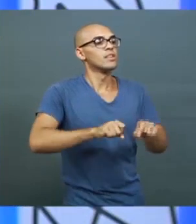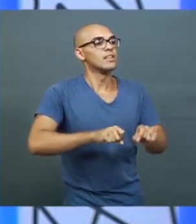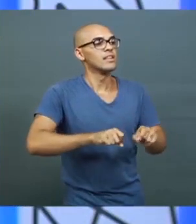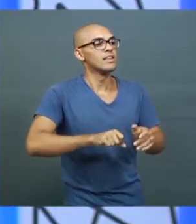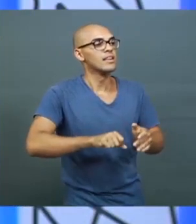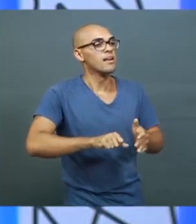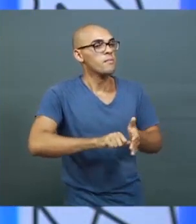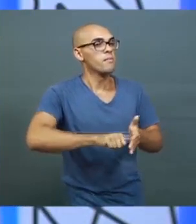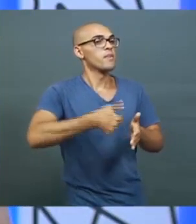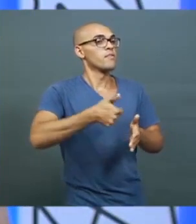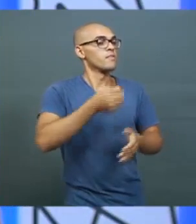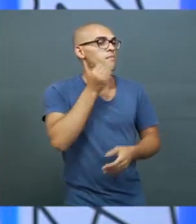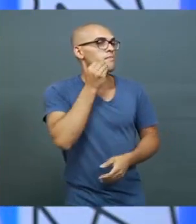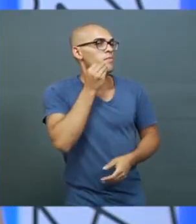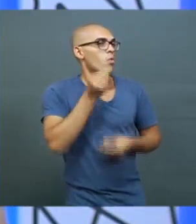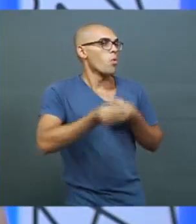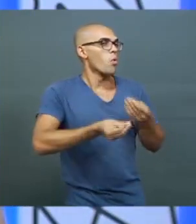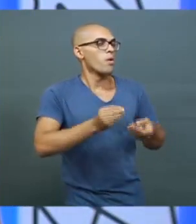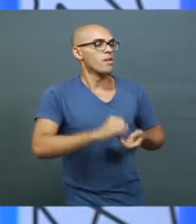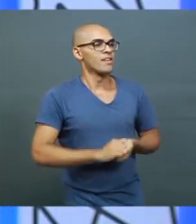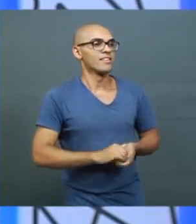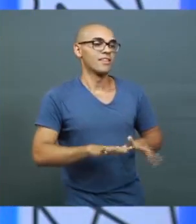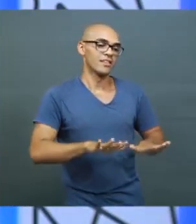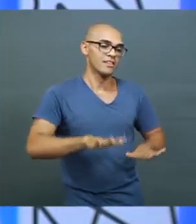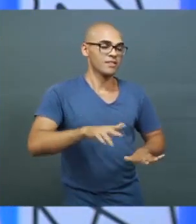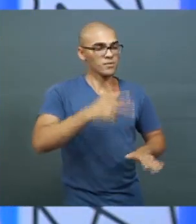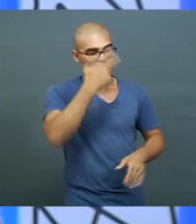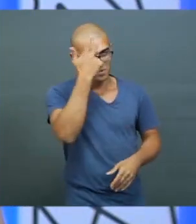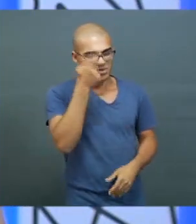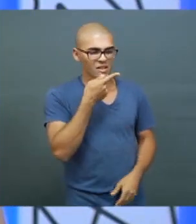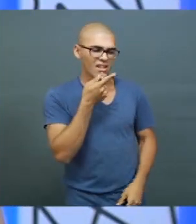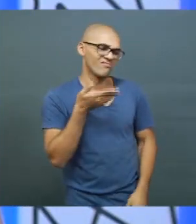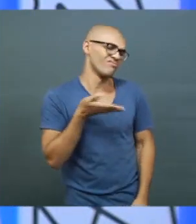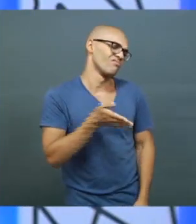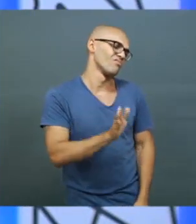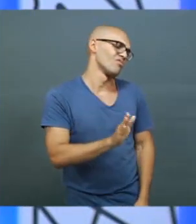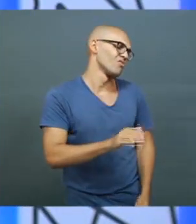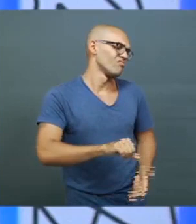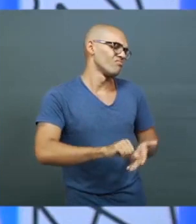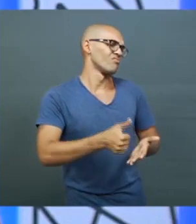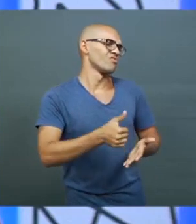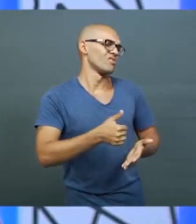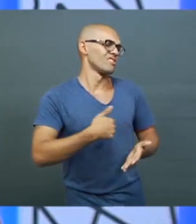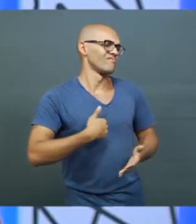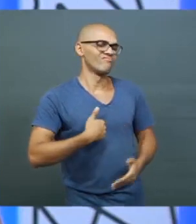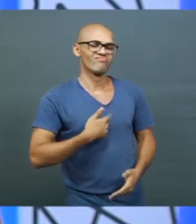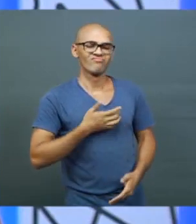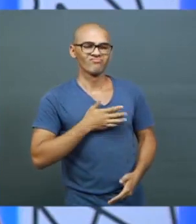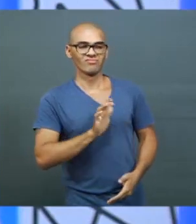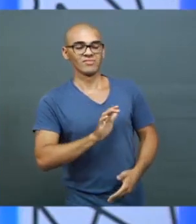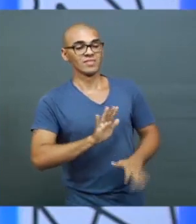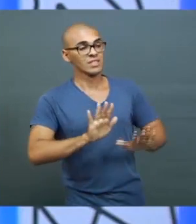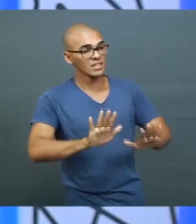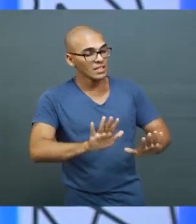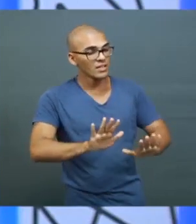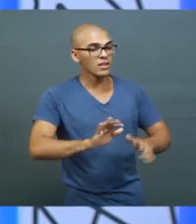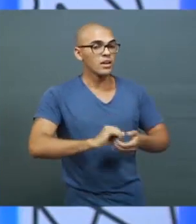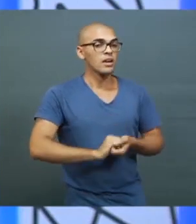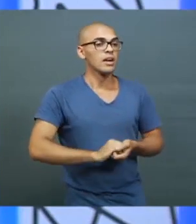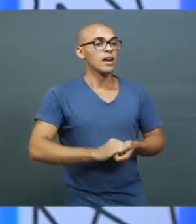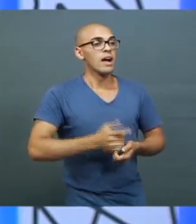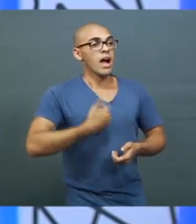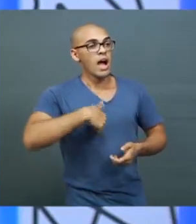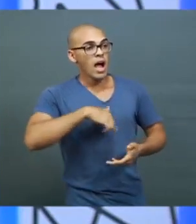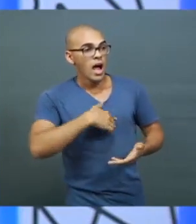vez, não gostei, entendeu? Então é uma responsabilidade muito grande, a gente está formando plateia, mas a gente está